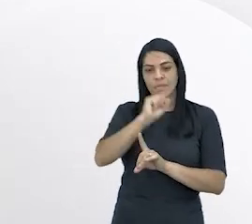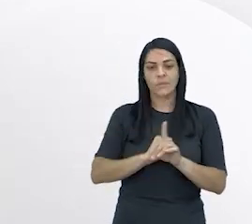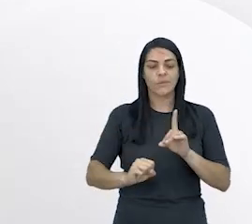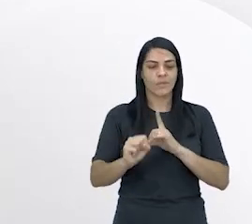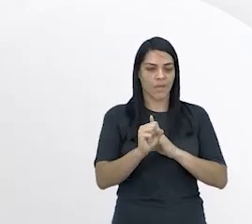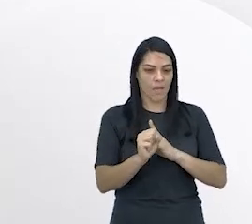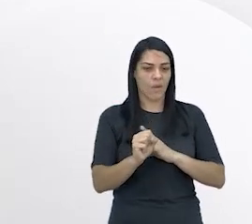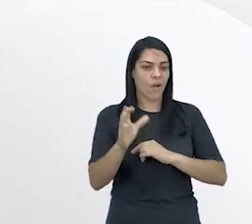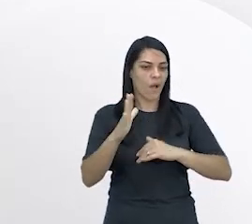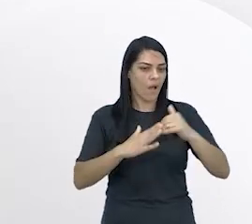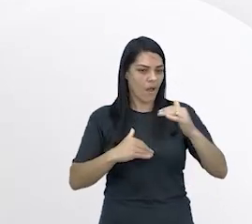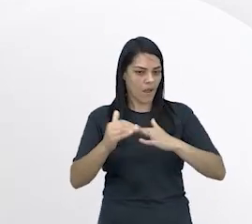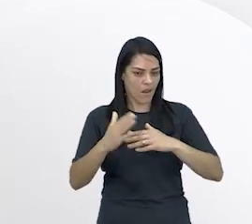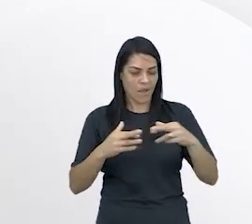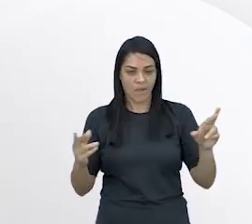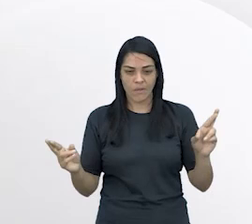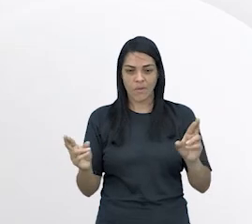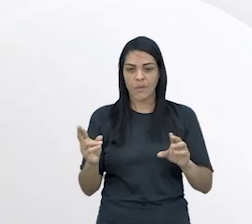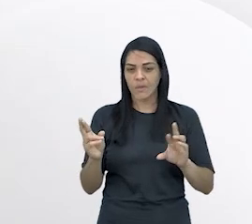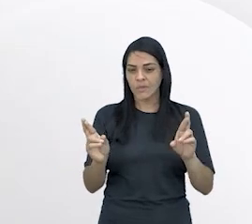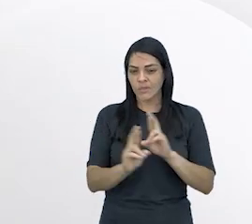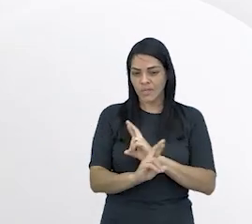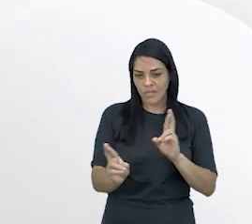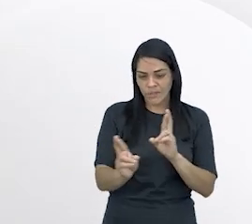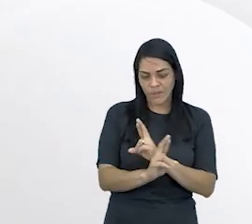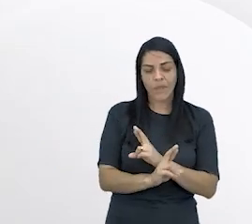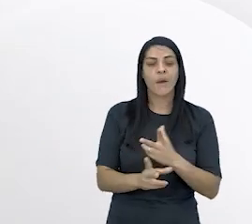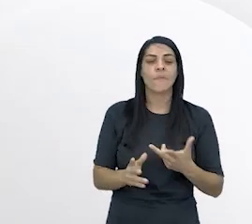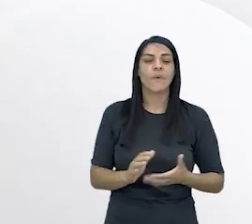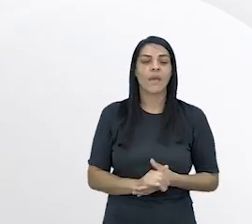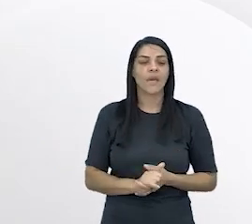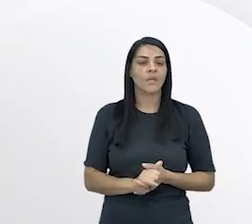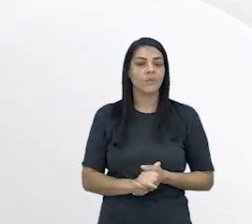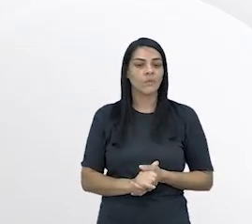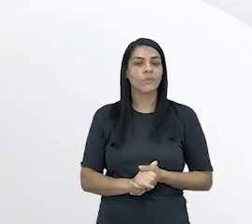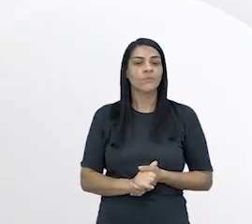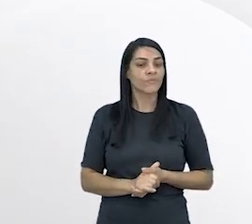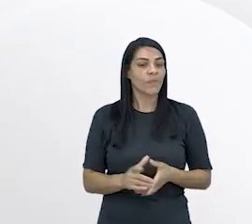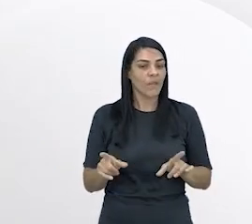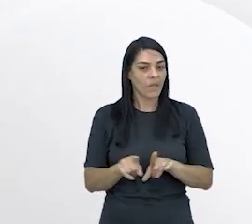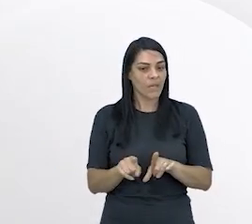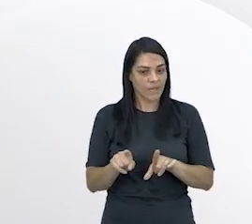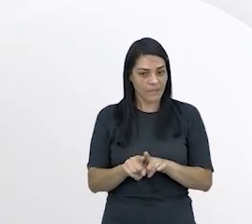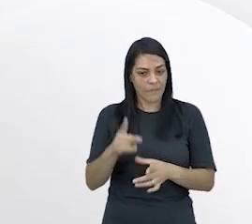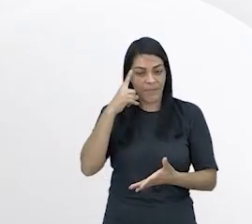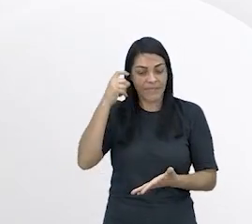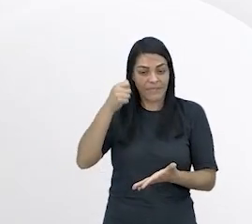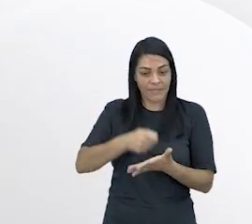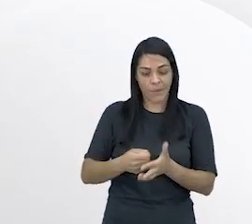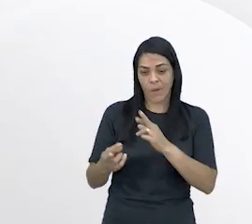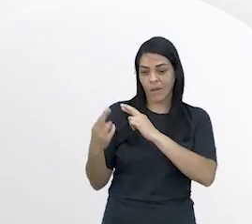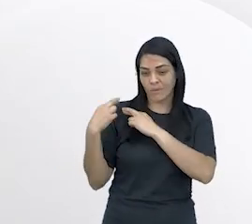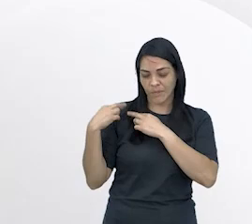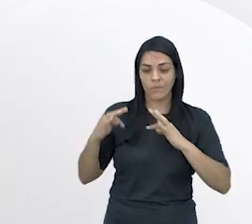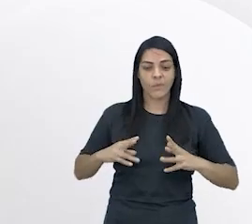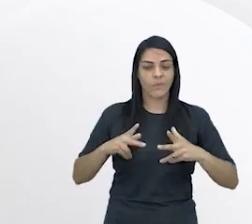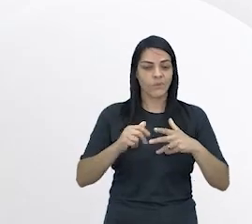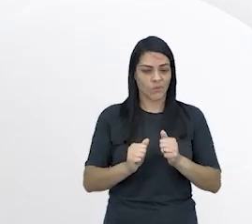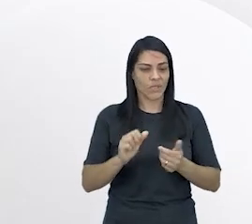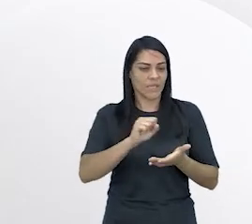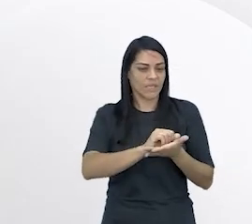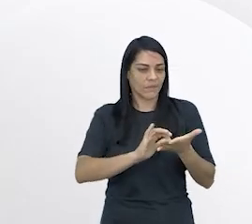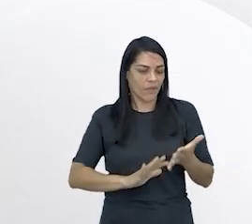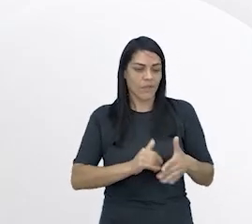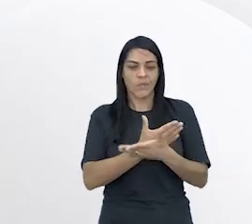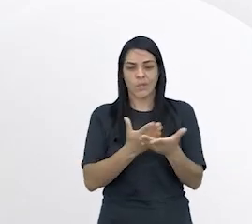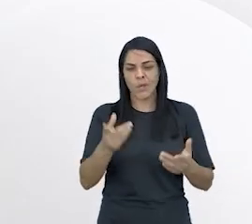social, habilidades de relacionamento e a tomada de decisão responsável. Então, em todas as atividades, né, que a